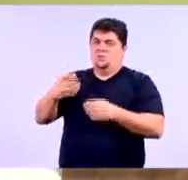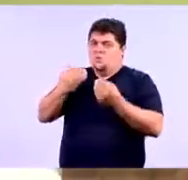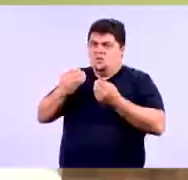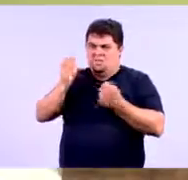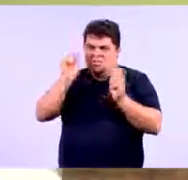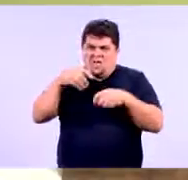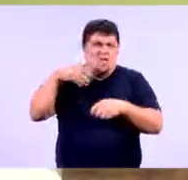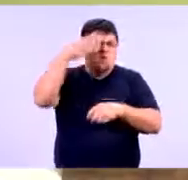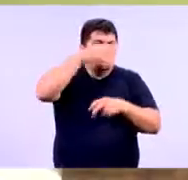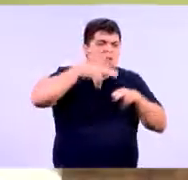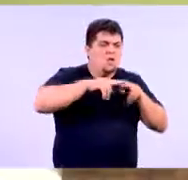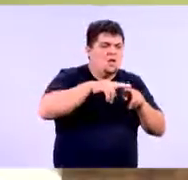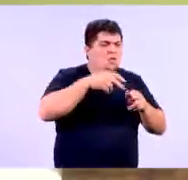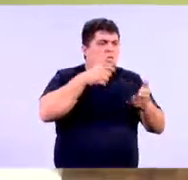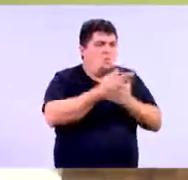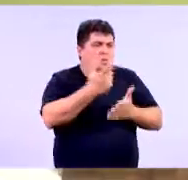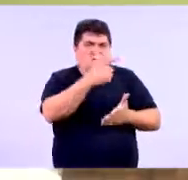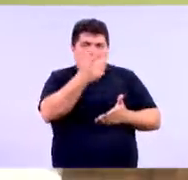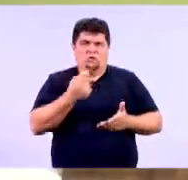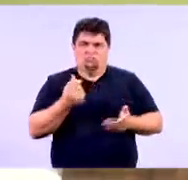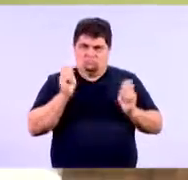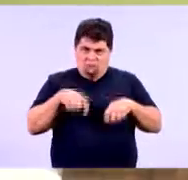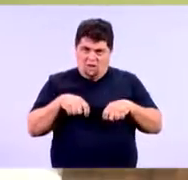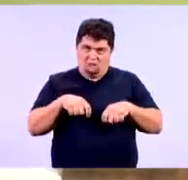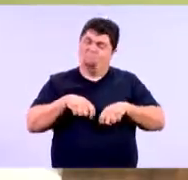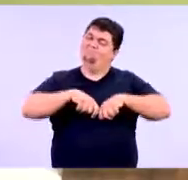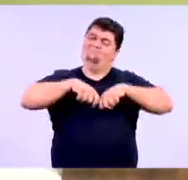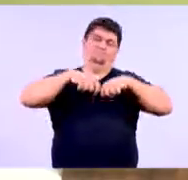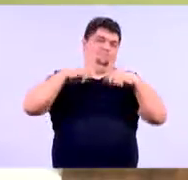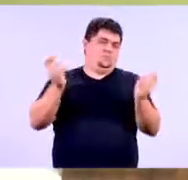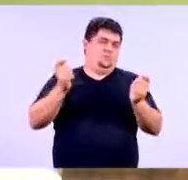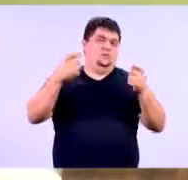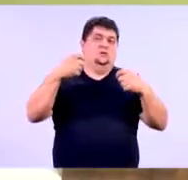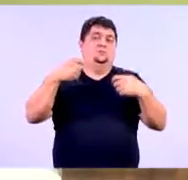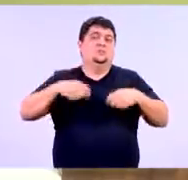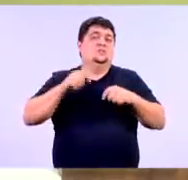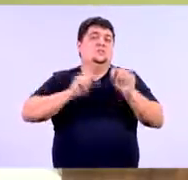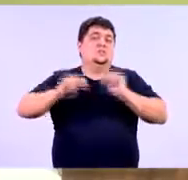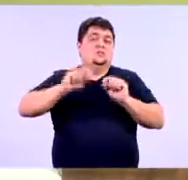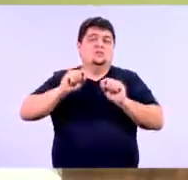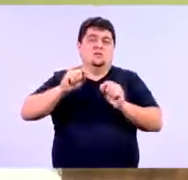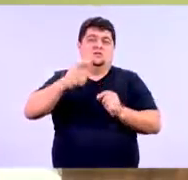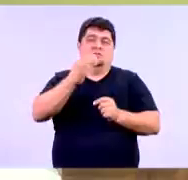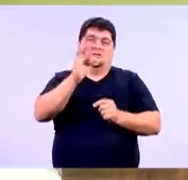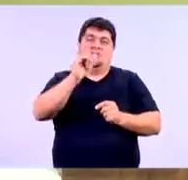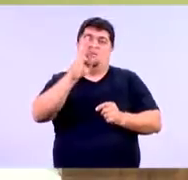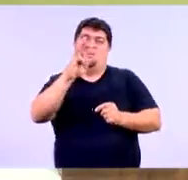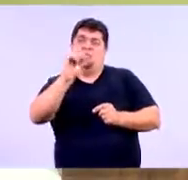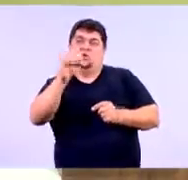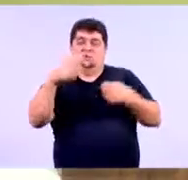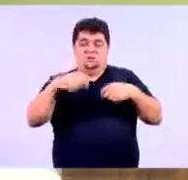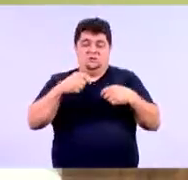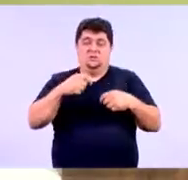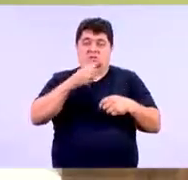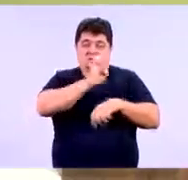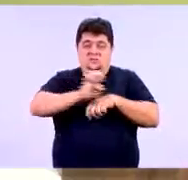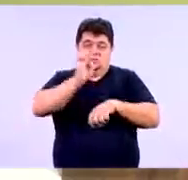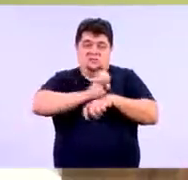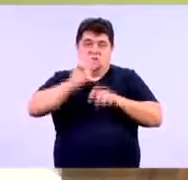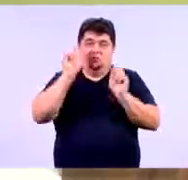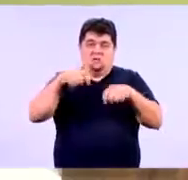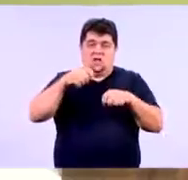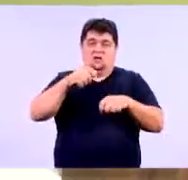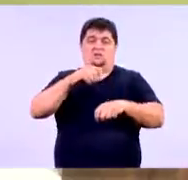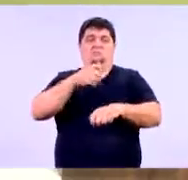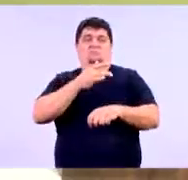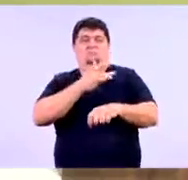algo, nós temos que ter recebido antes. Então, os tributos eles servem justamente para dar condição para o Estado poder gerar saúde,